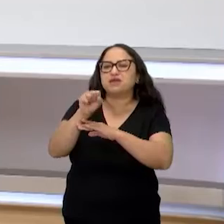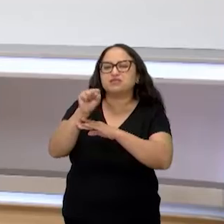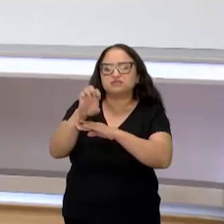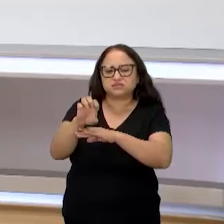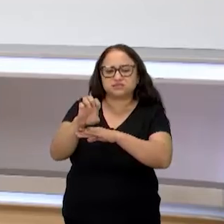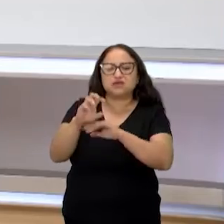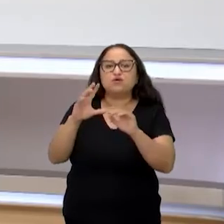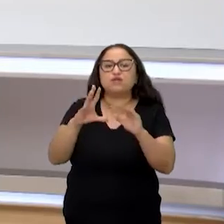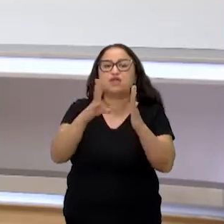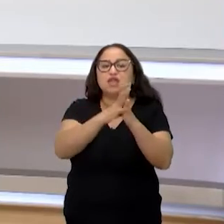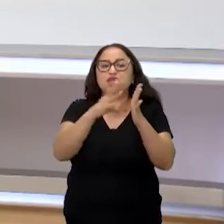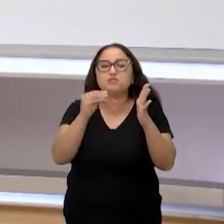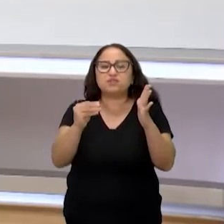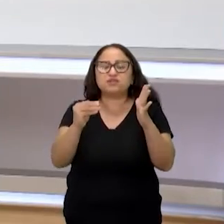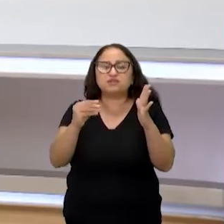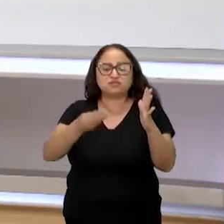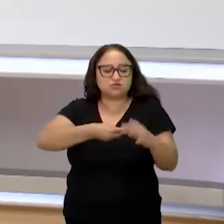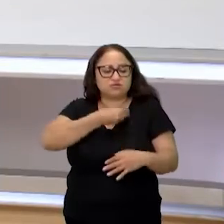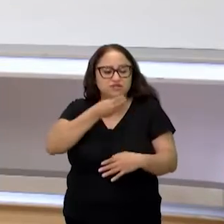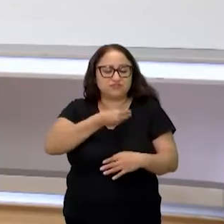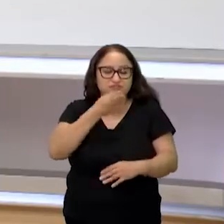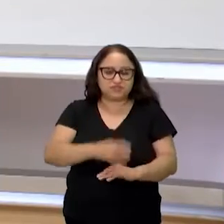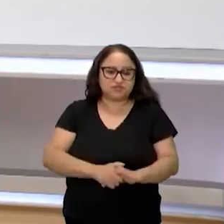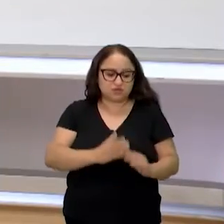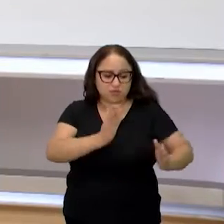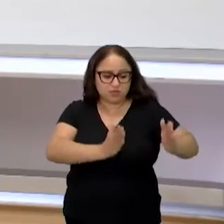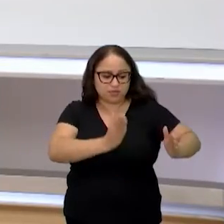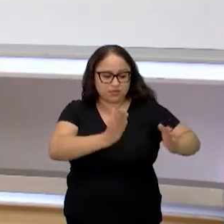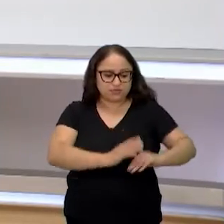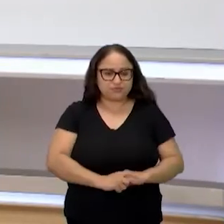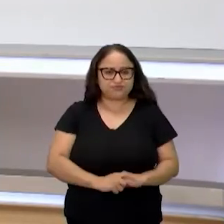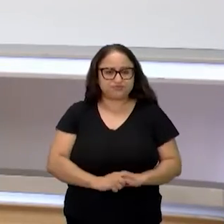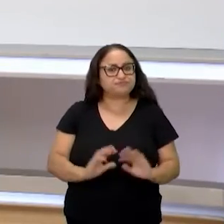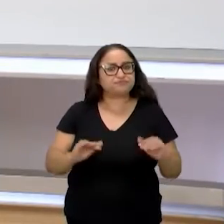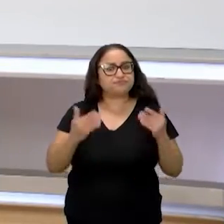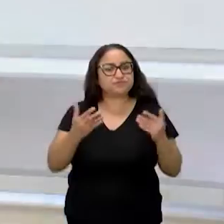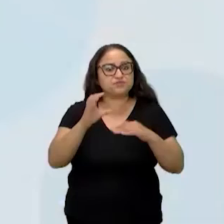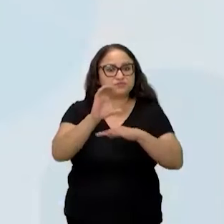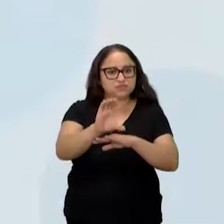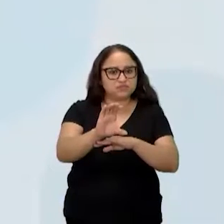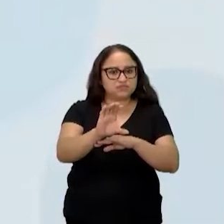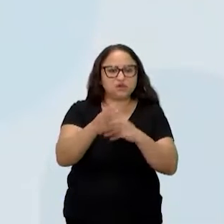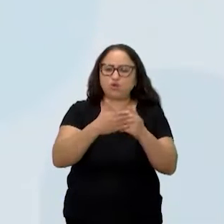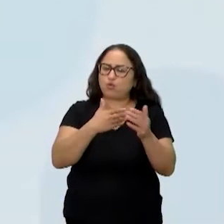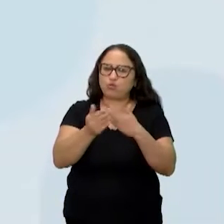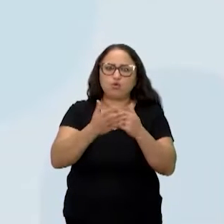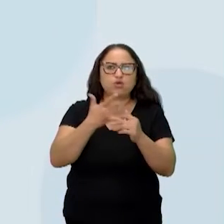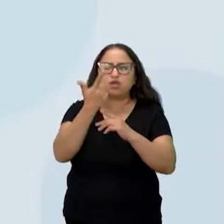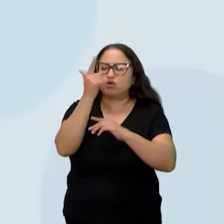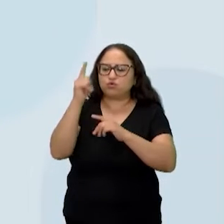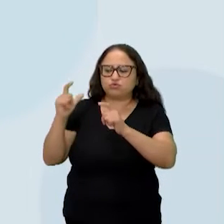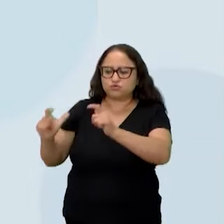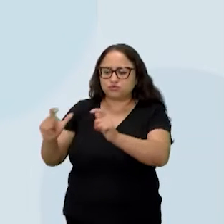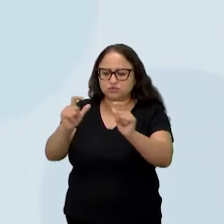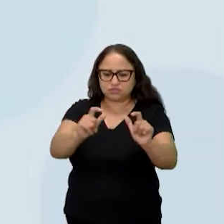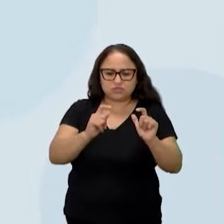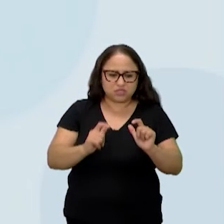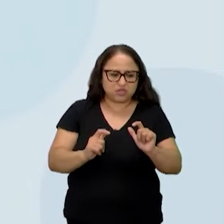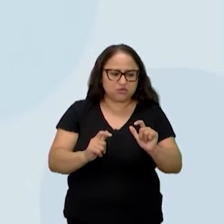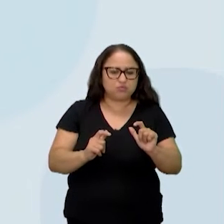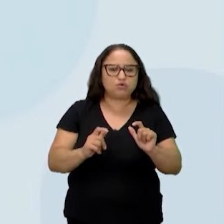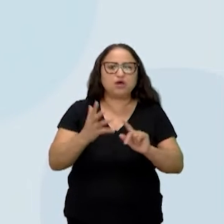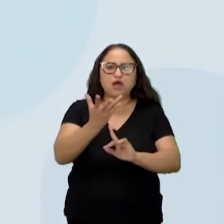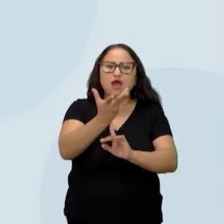em determinado período, certo? Então, gente, dessa forma, em qualquer outro tempo e espaço, as obras podem ser